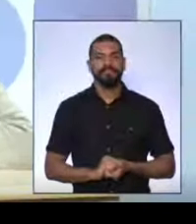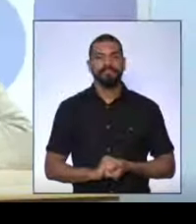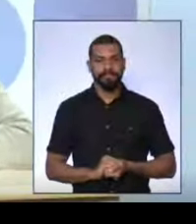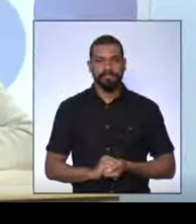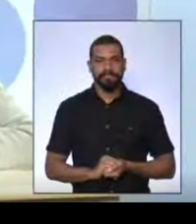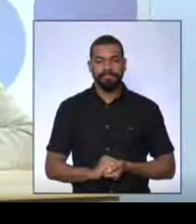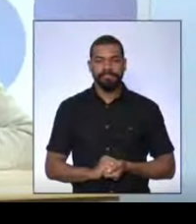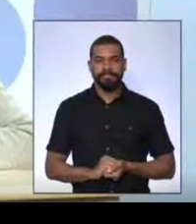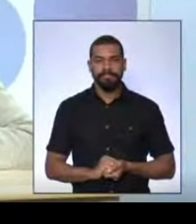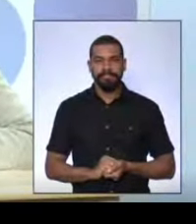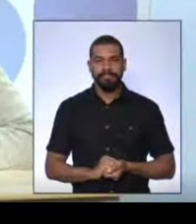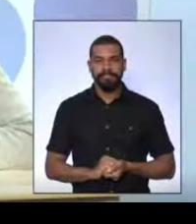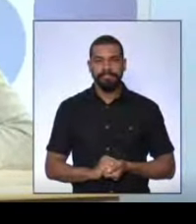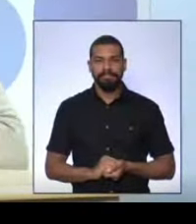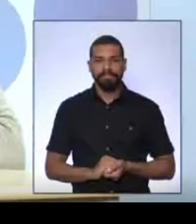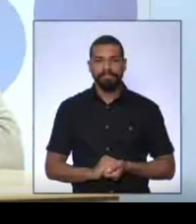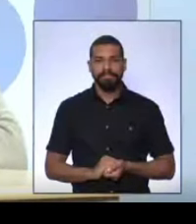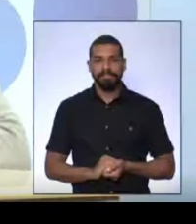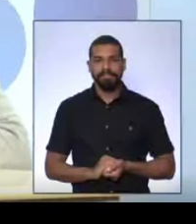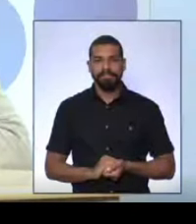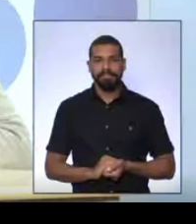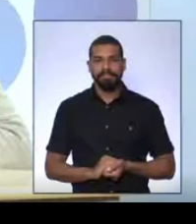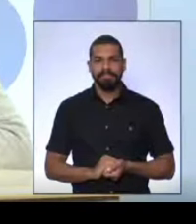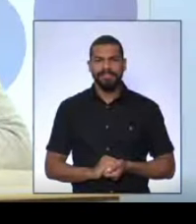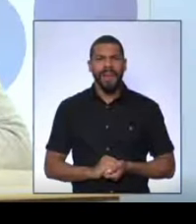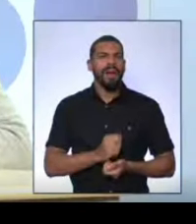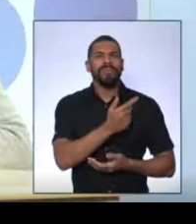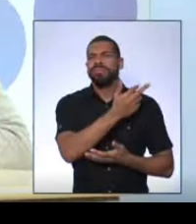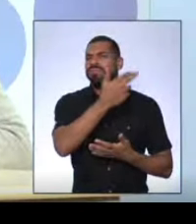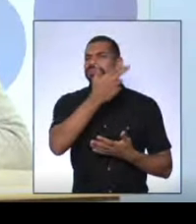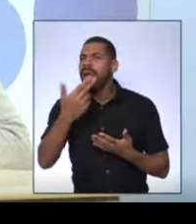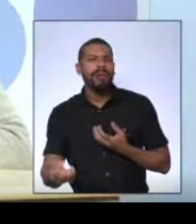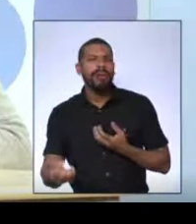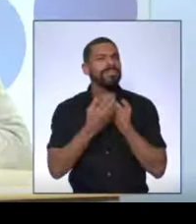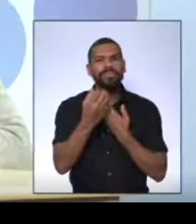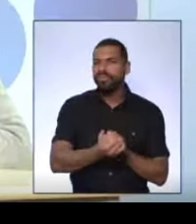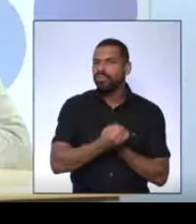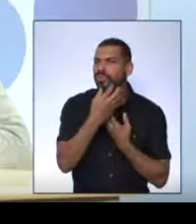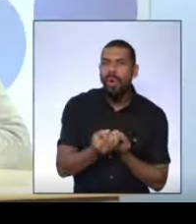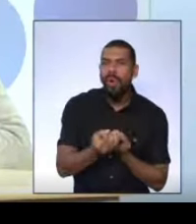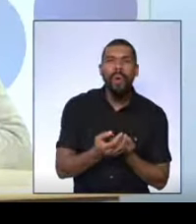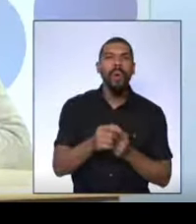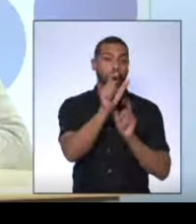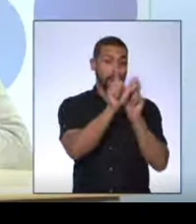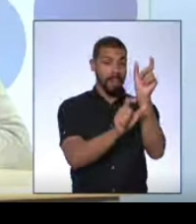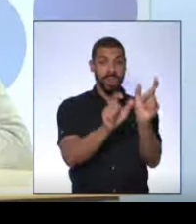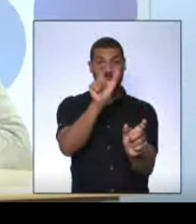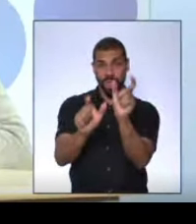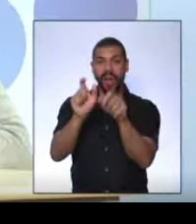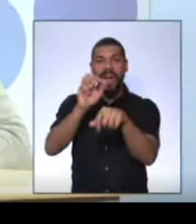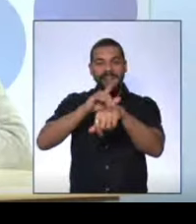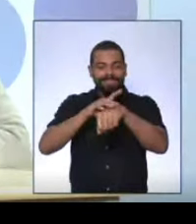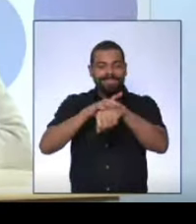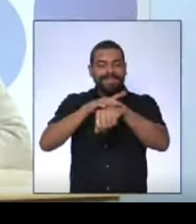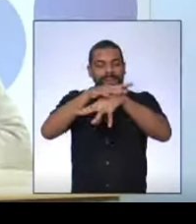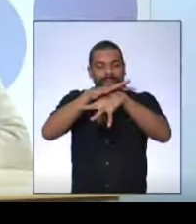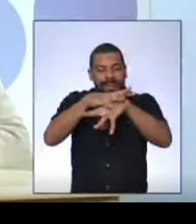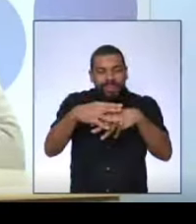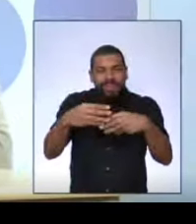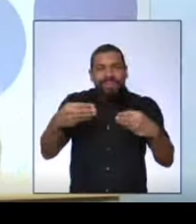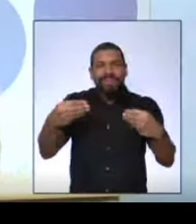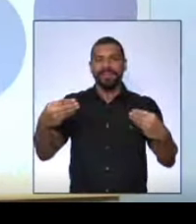aqui, interação. Muitas notícias, claro, né, com pessoas sendo curadas,